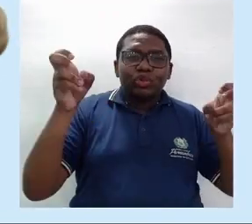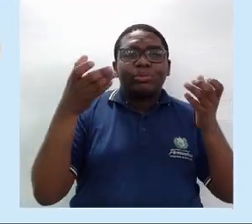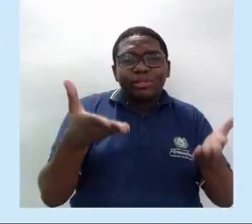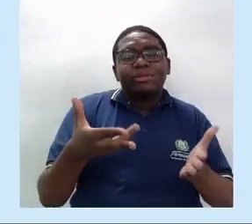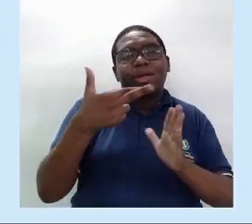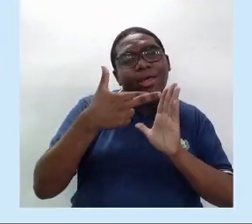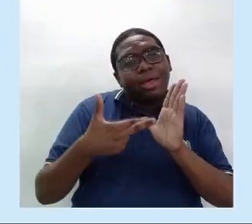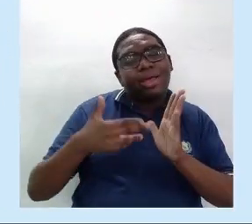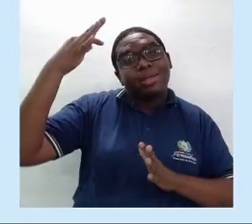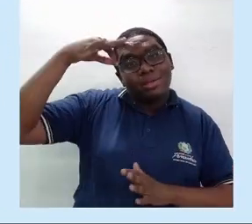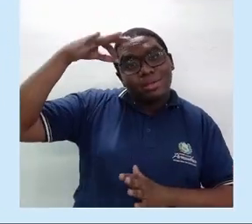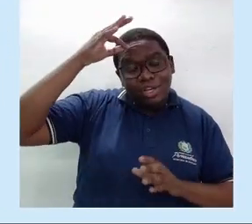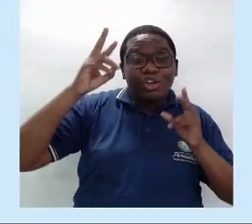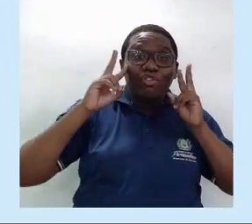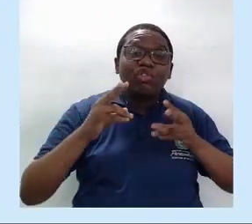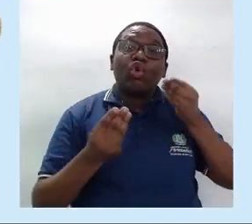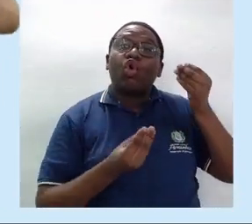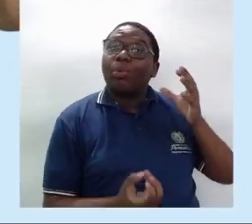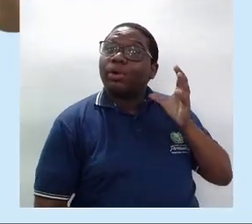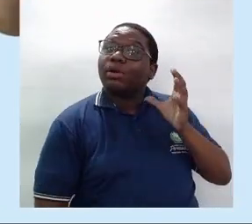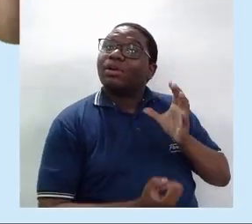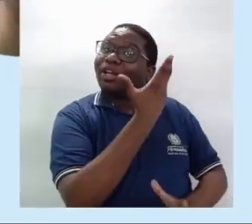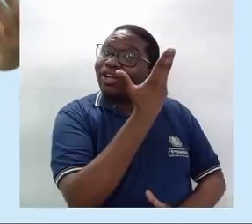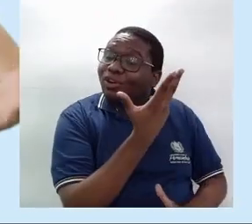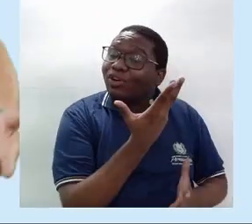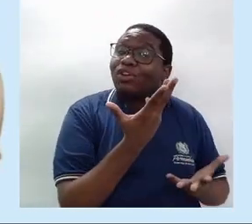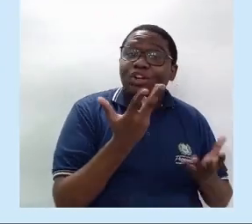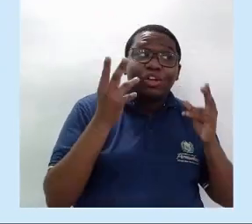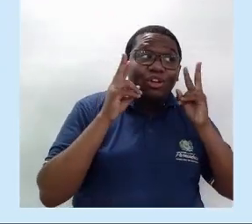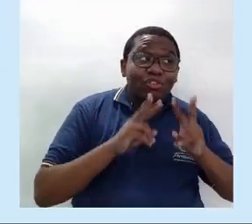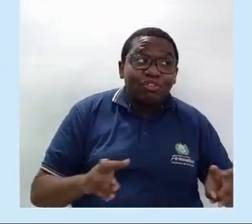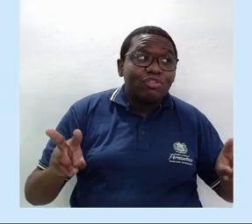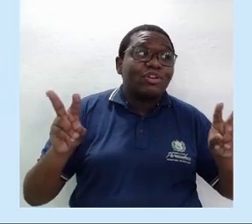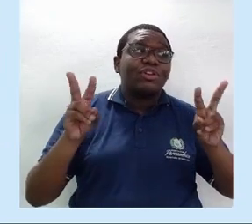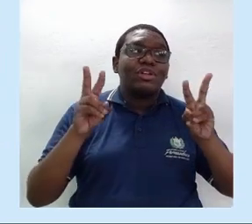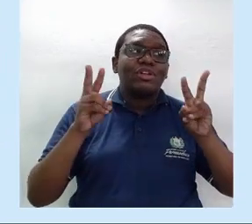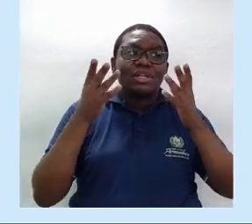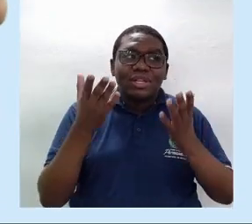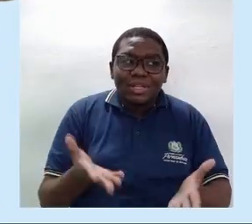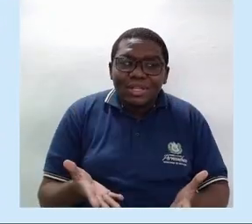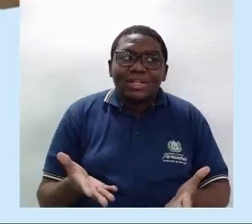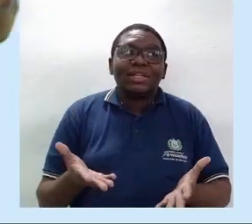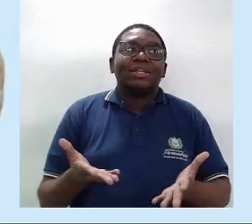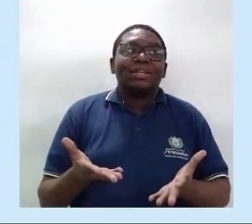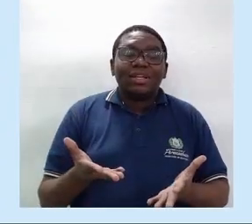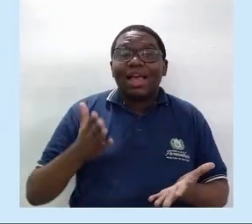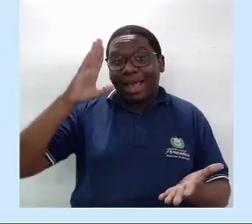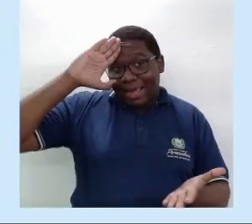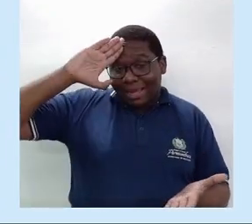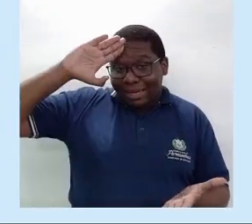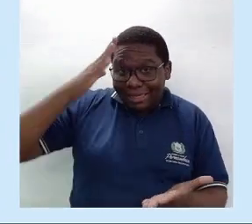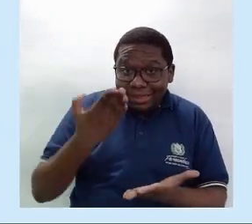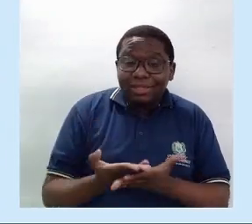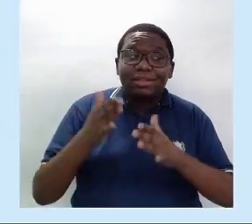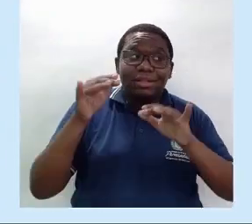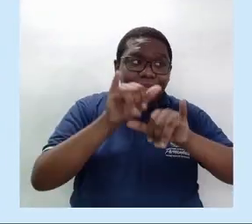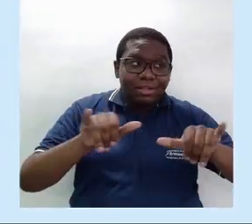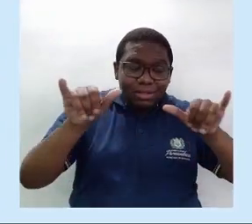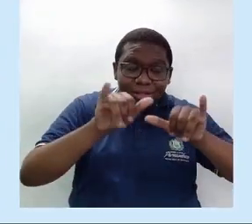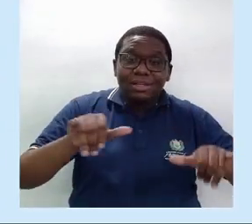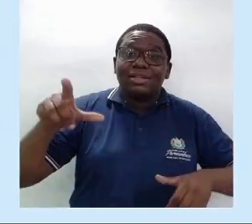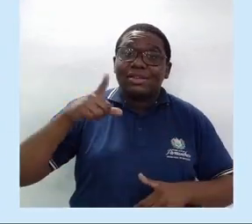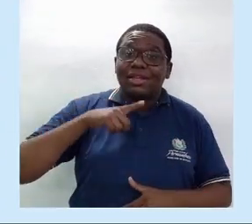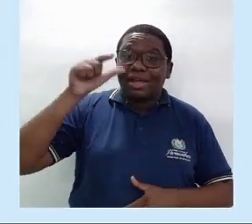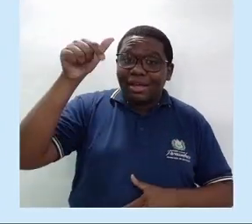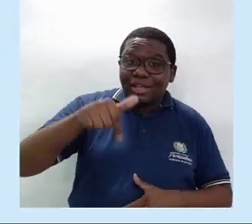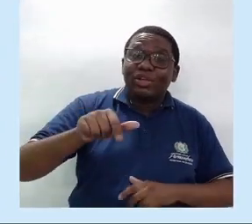espírita. Vimos suas origens, vimos a etimologia, vimos aquilo em que ela acredita e prega. E nós temos aqui